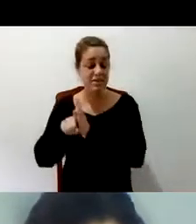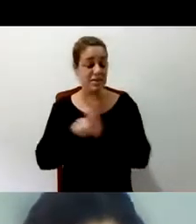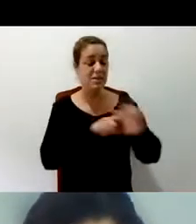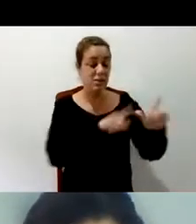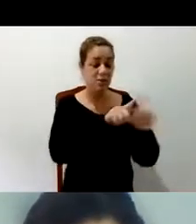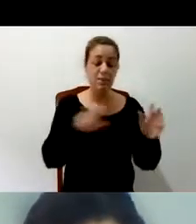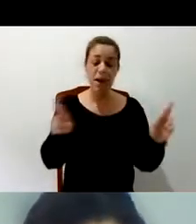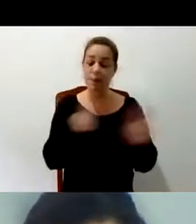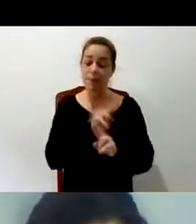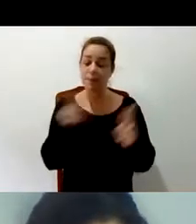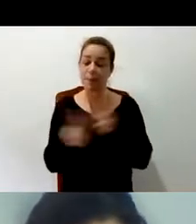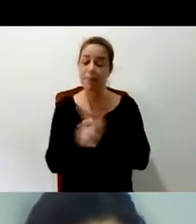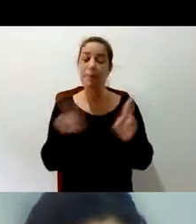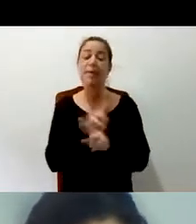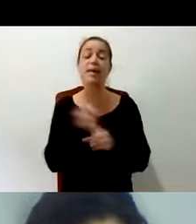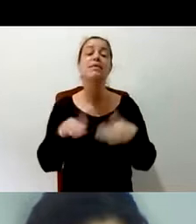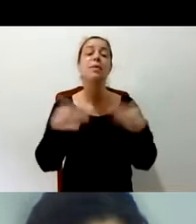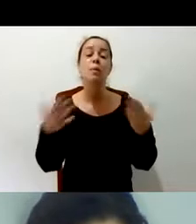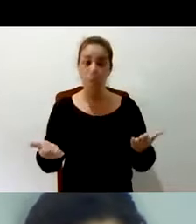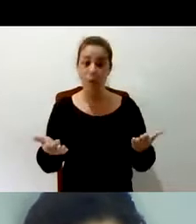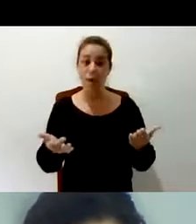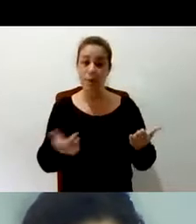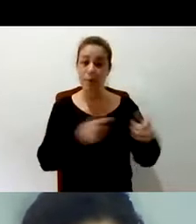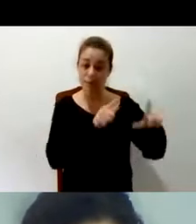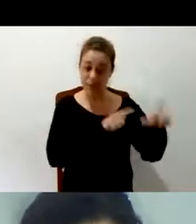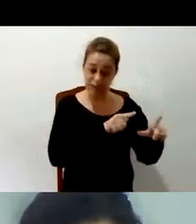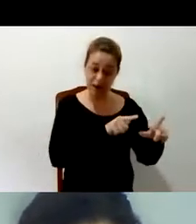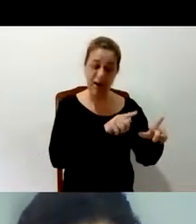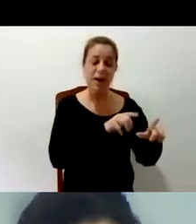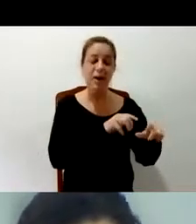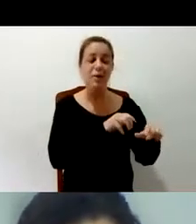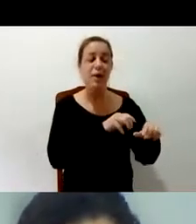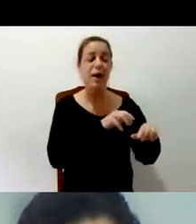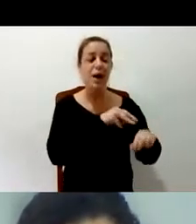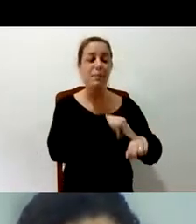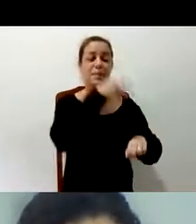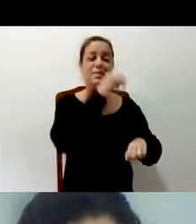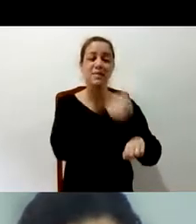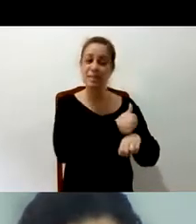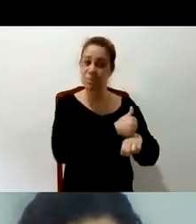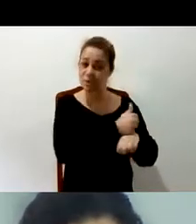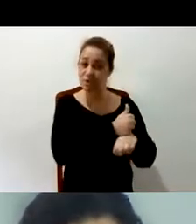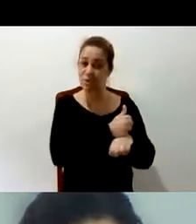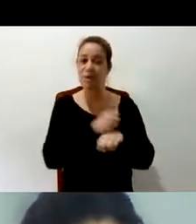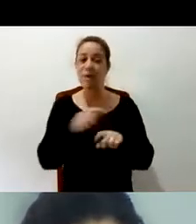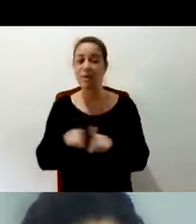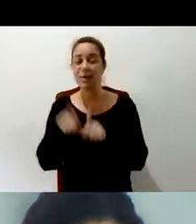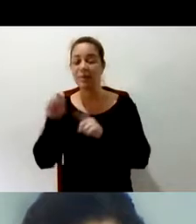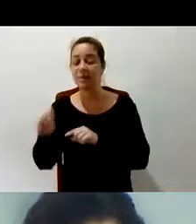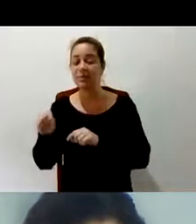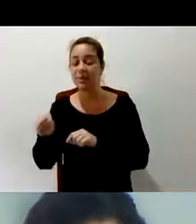alguma relação com a realidade profissional de vocês. E o mestrado profissional, os mestrados profissionais, ele tem essa pegada,